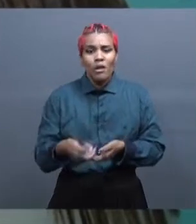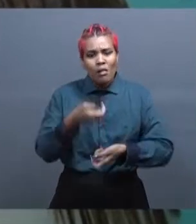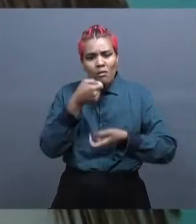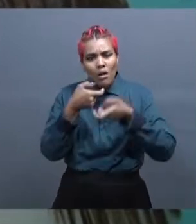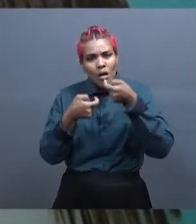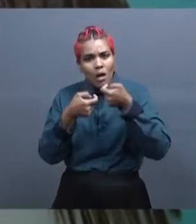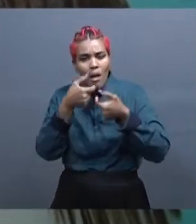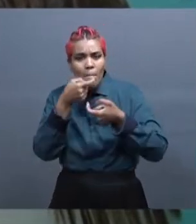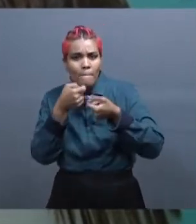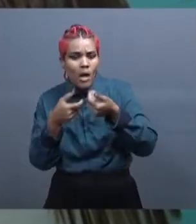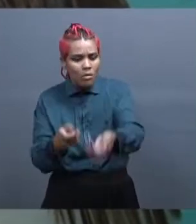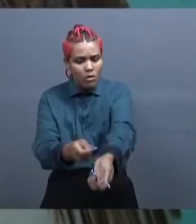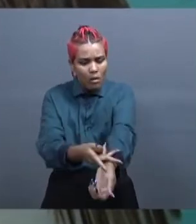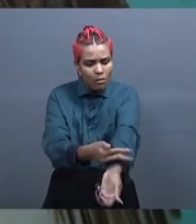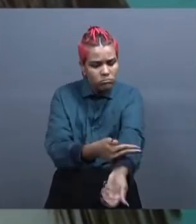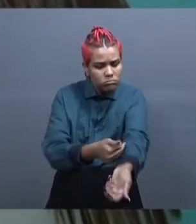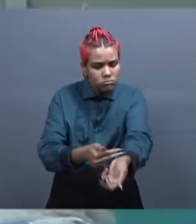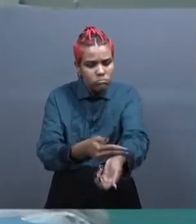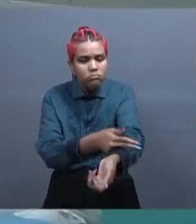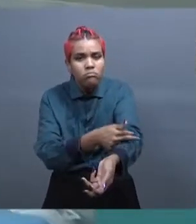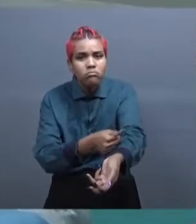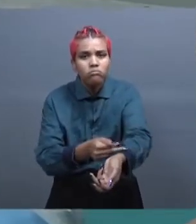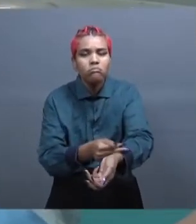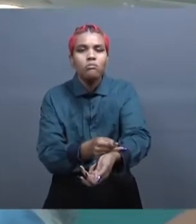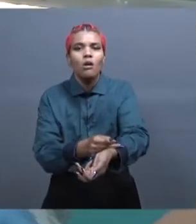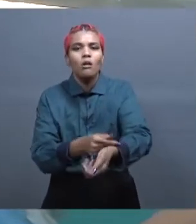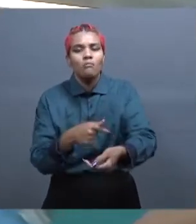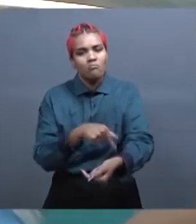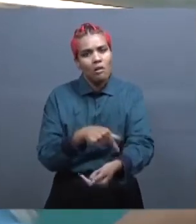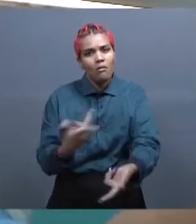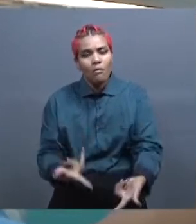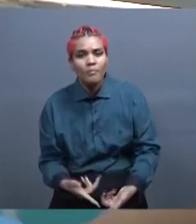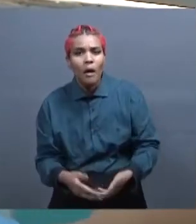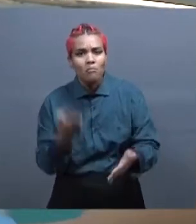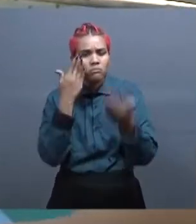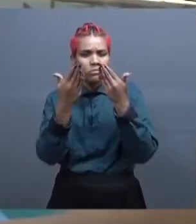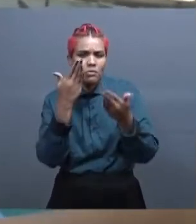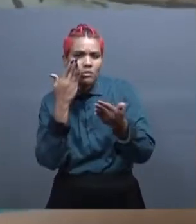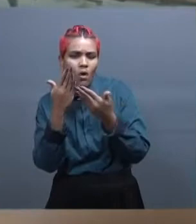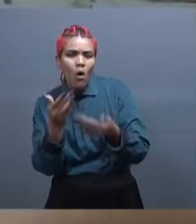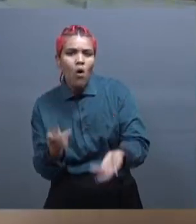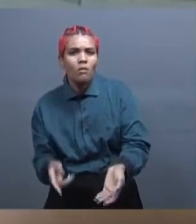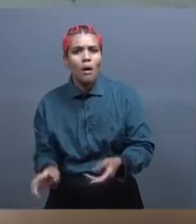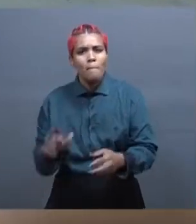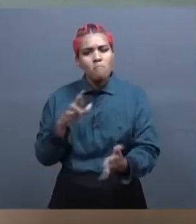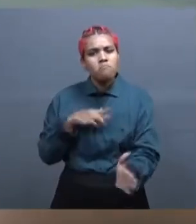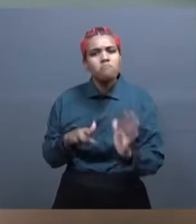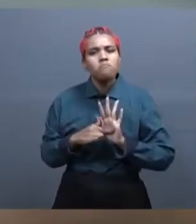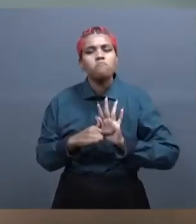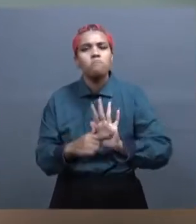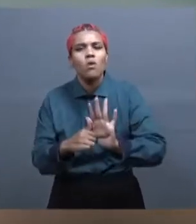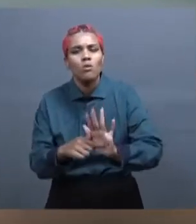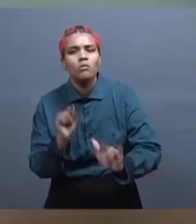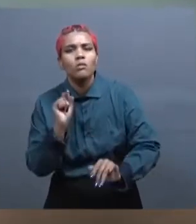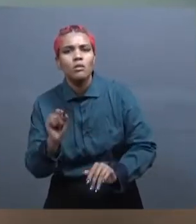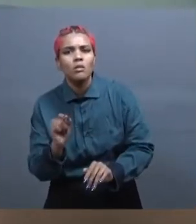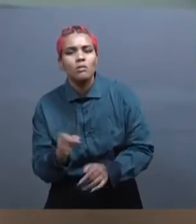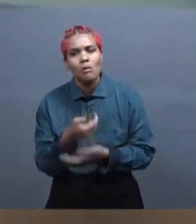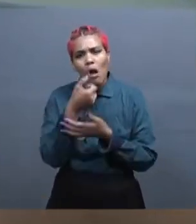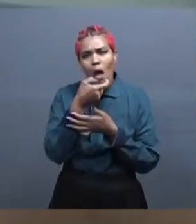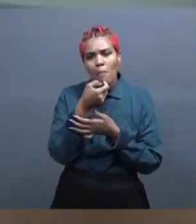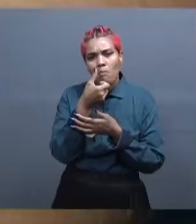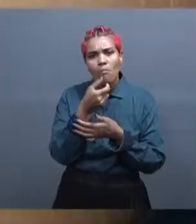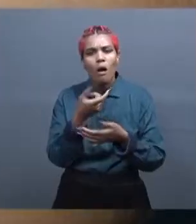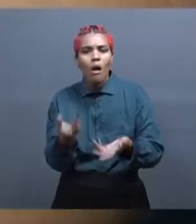três anos a empresária e psicóloga estampou no braço o alerta de que usa um medicamento anticoagulante de maneira